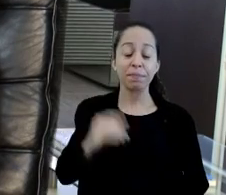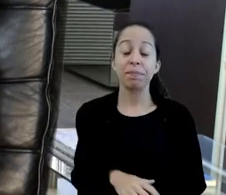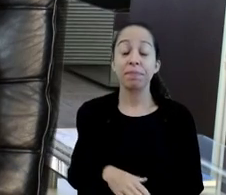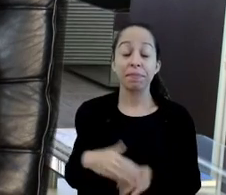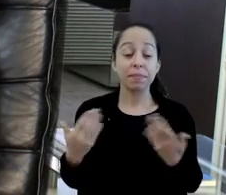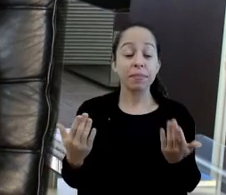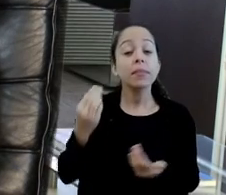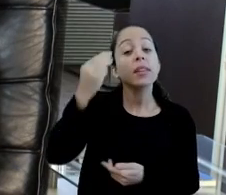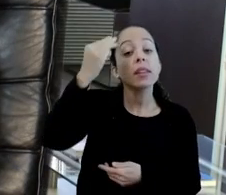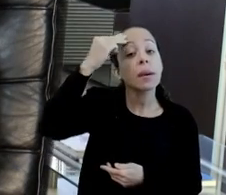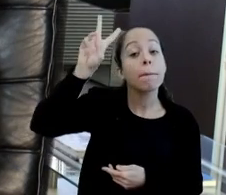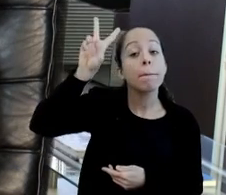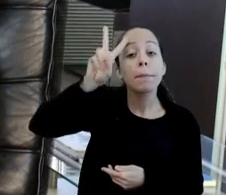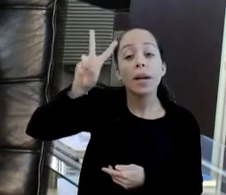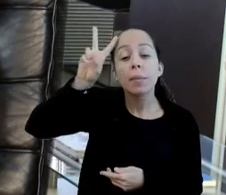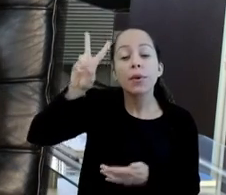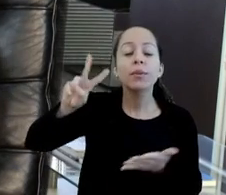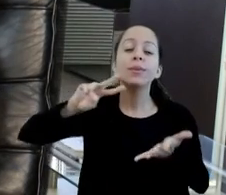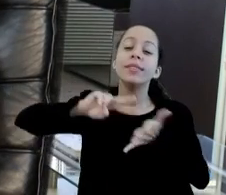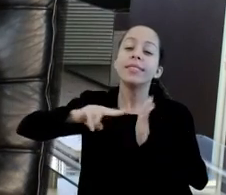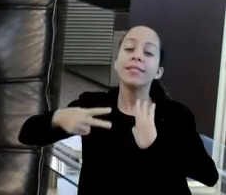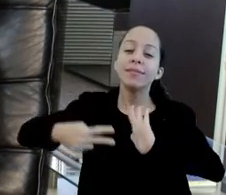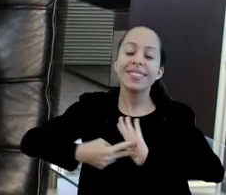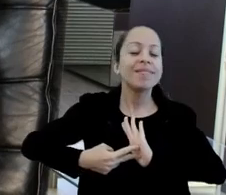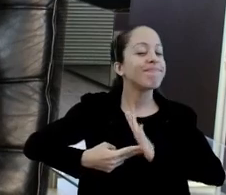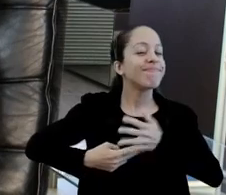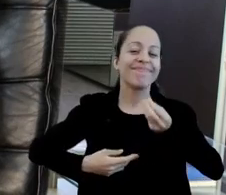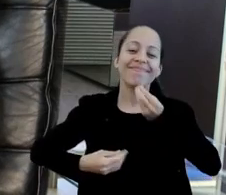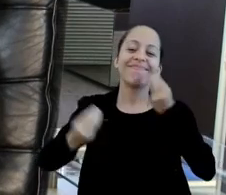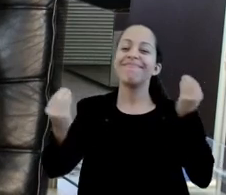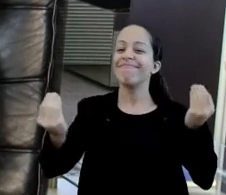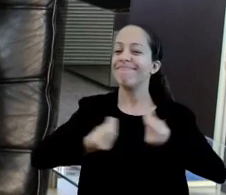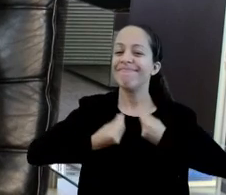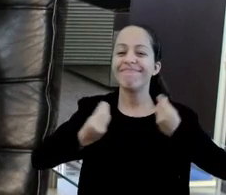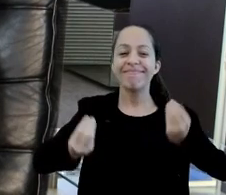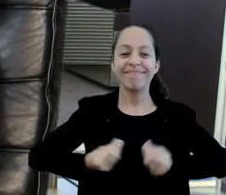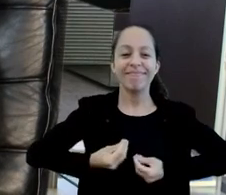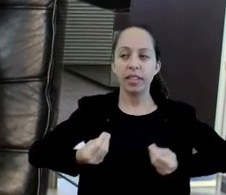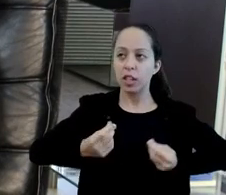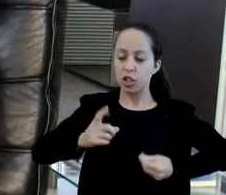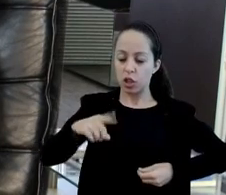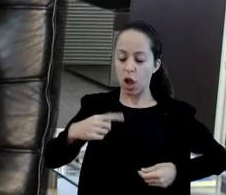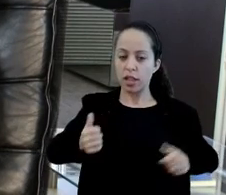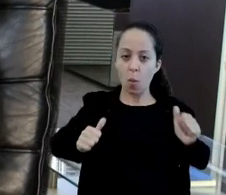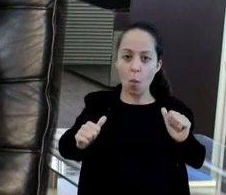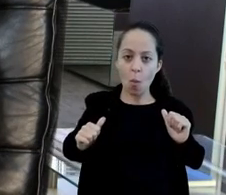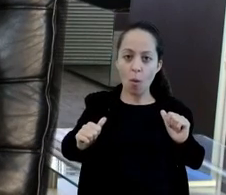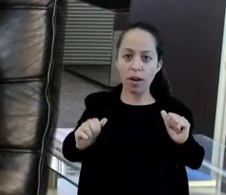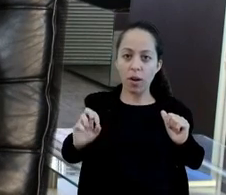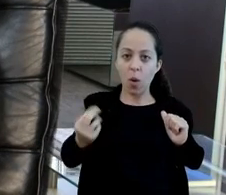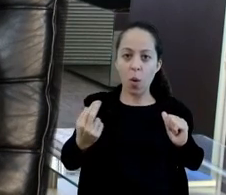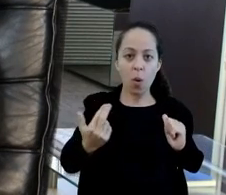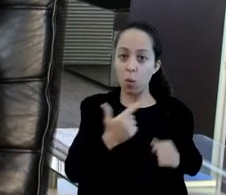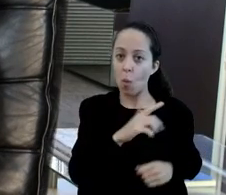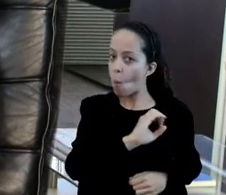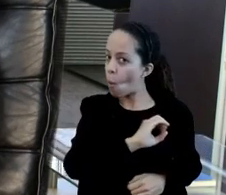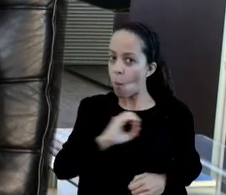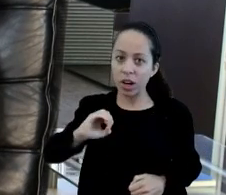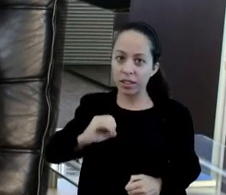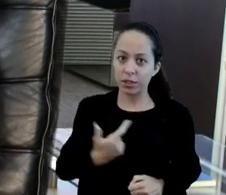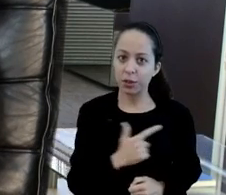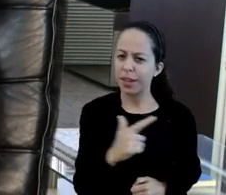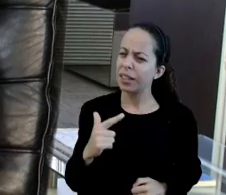é uma coisa assim, não tem como ficar sem. Por isso, atualmente, eu estou